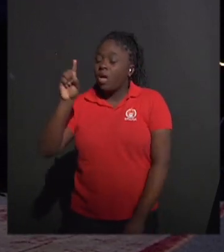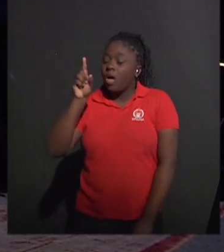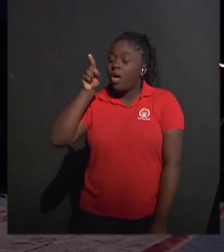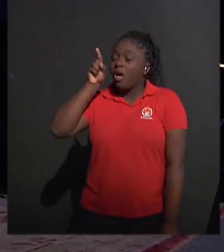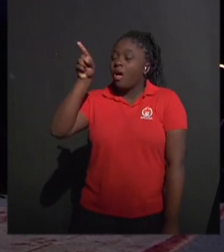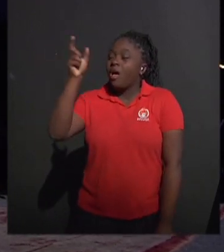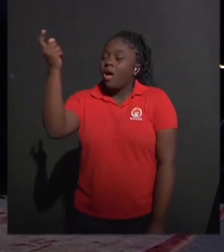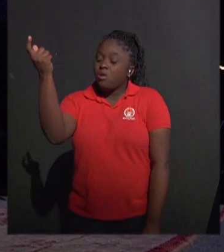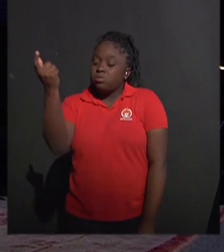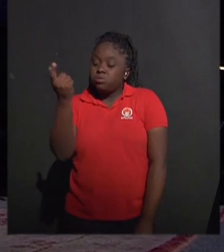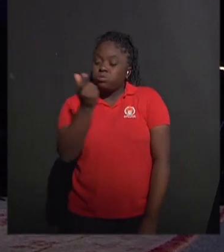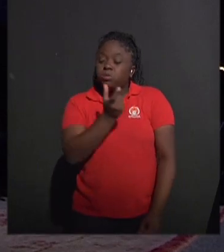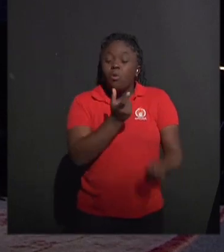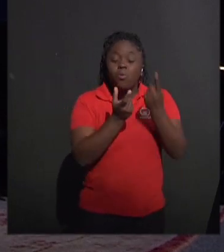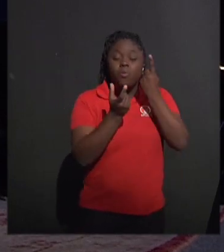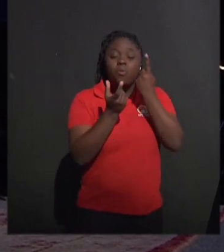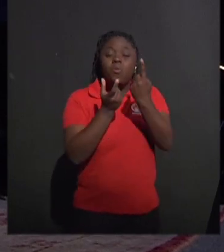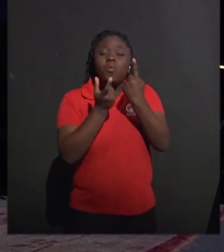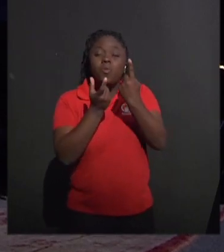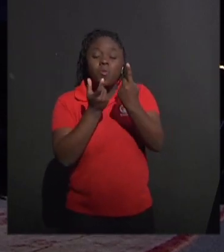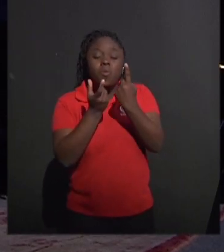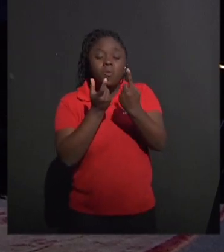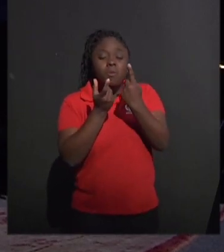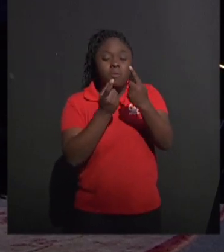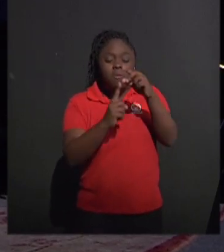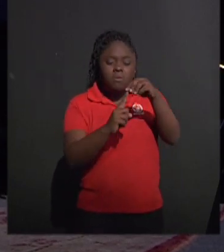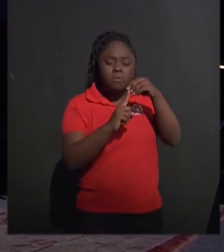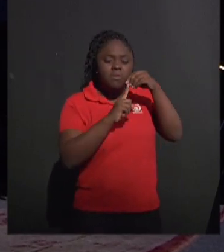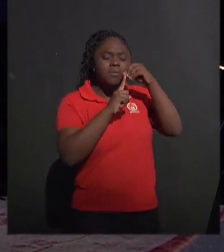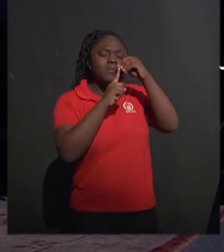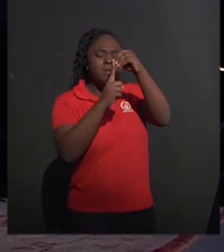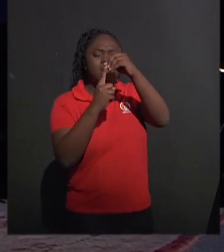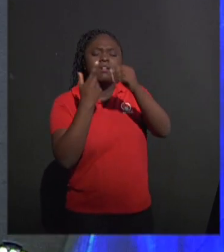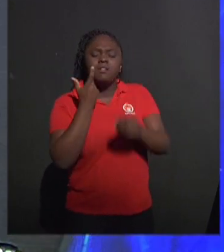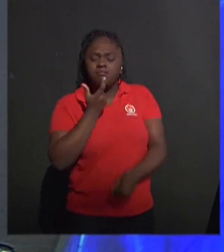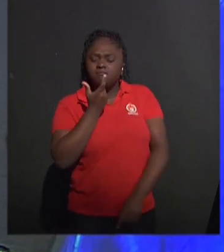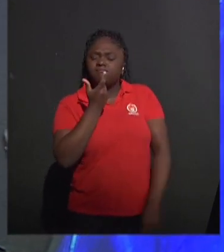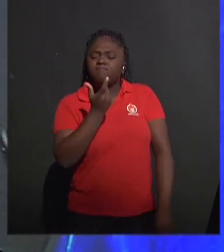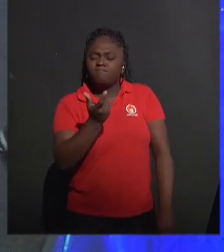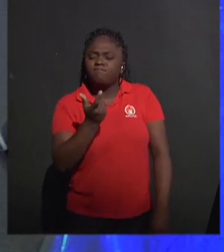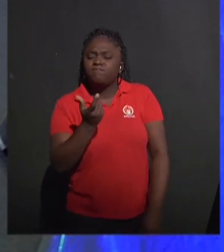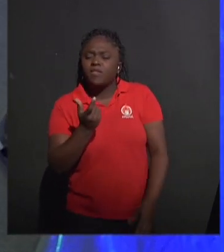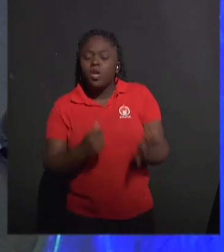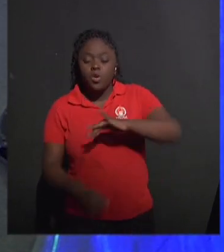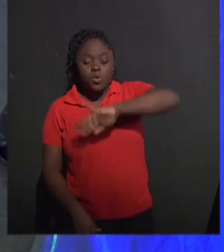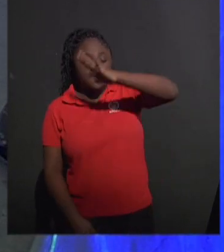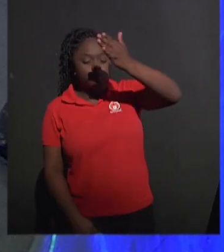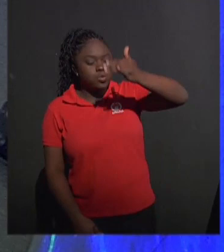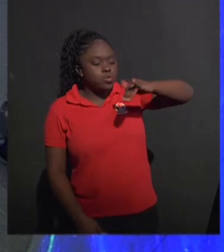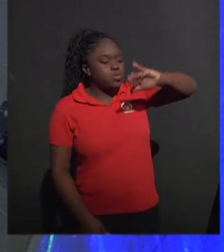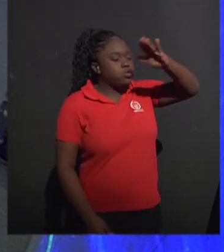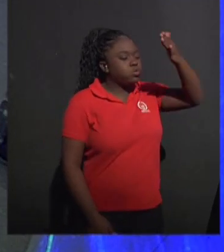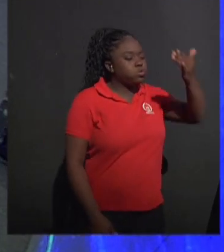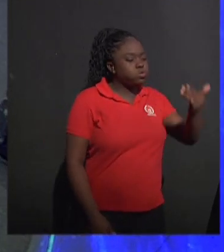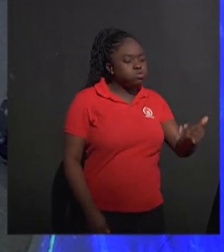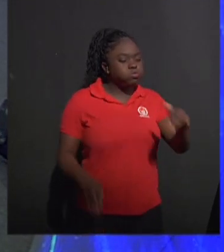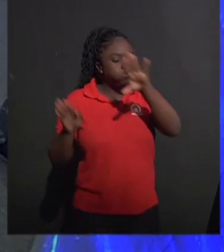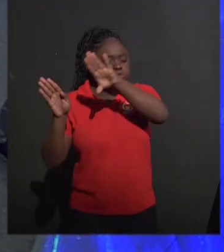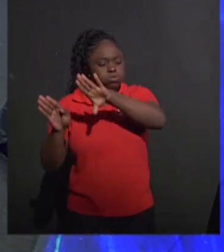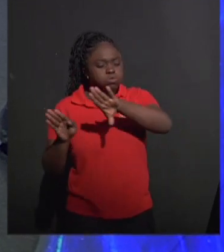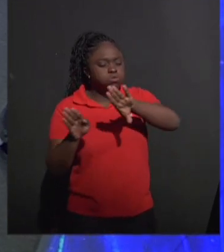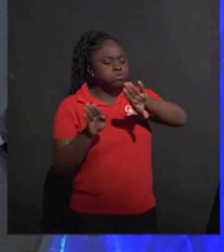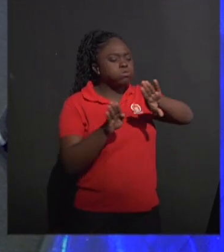palavra Tua, basta uma única palavra, Senhor, e os montes se moverão. Basta